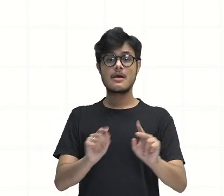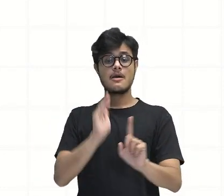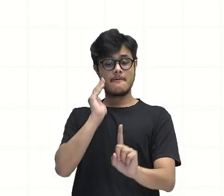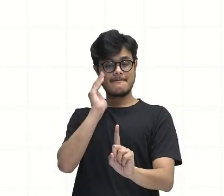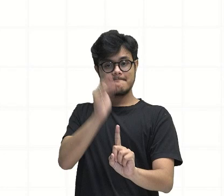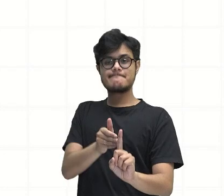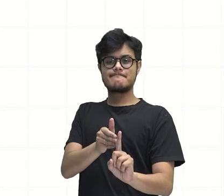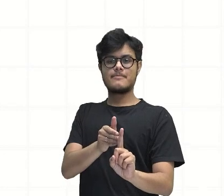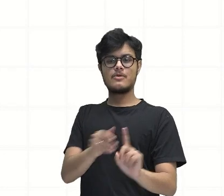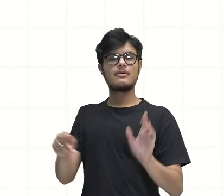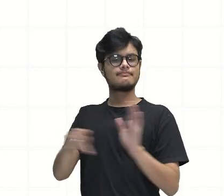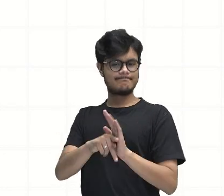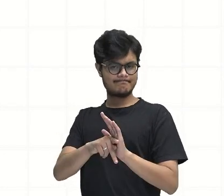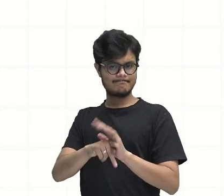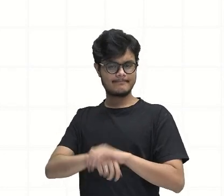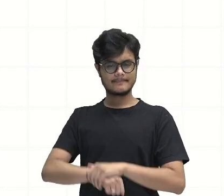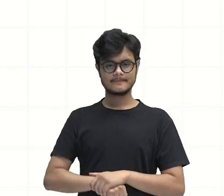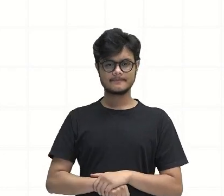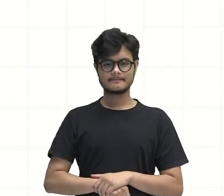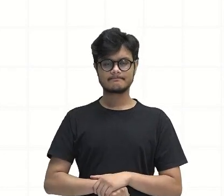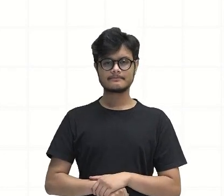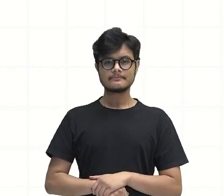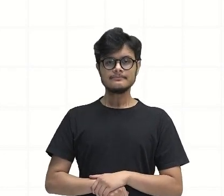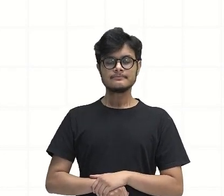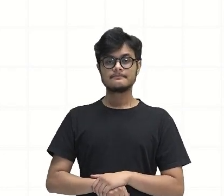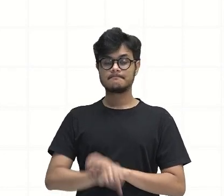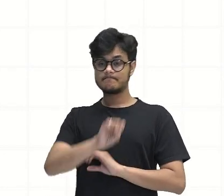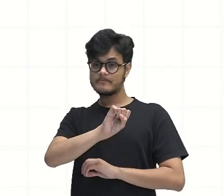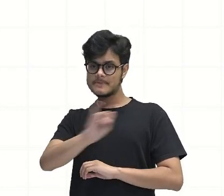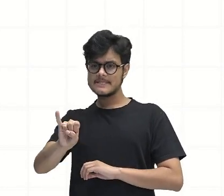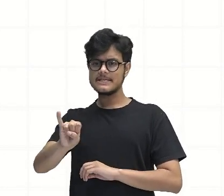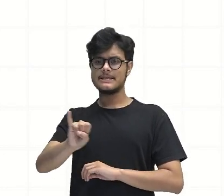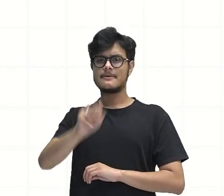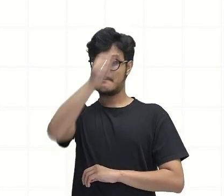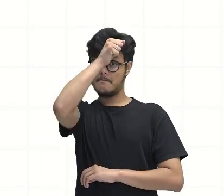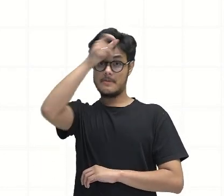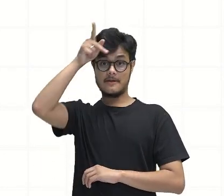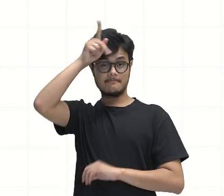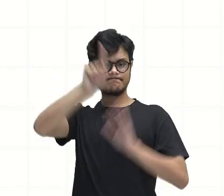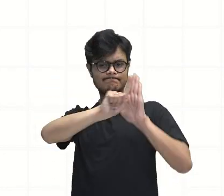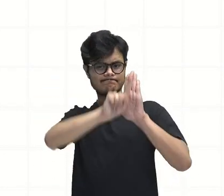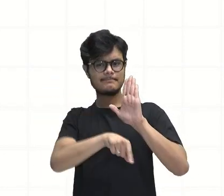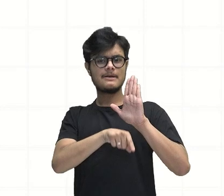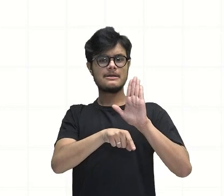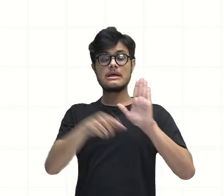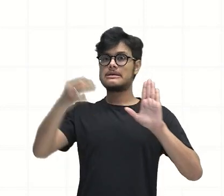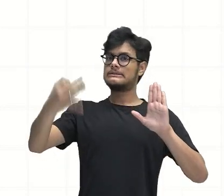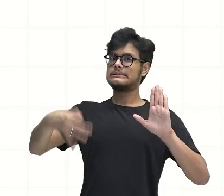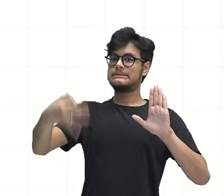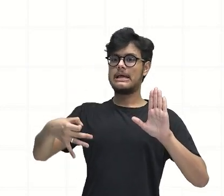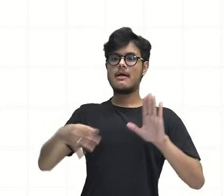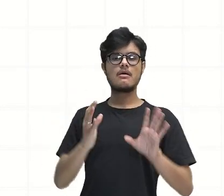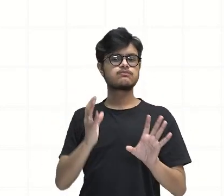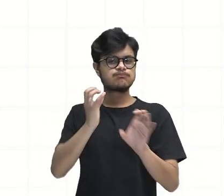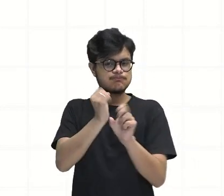dessa parada, como foi uma orientação do prefeito, eu vou exatamente calcular